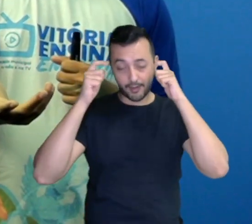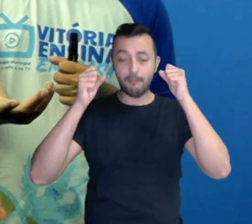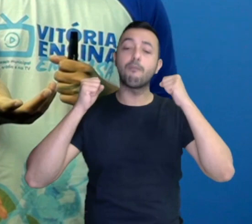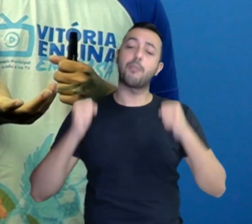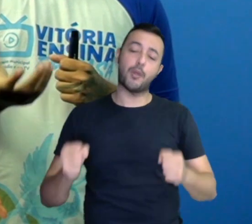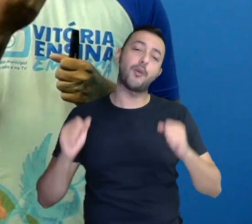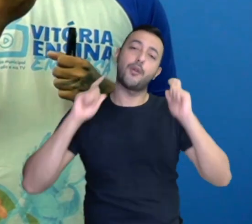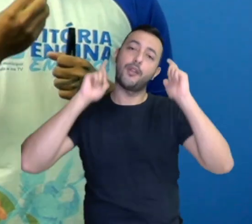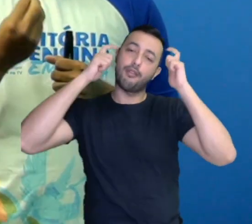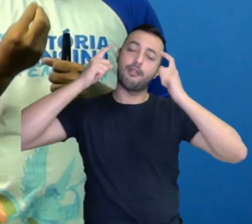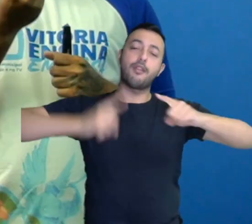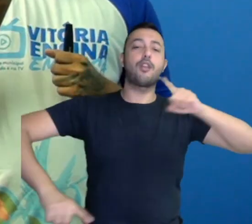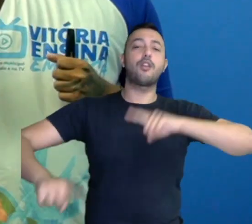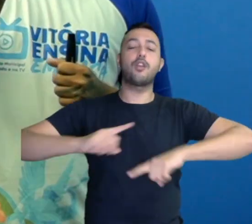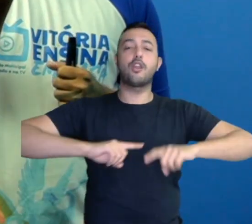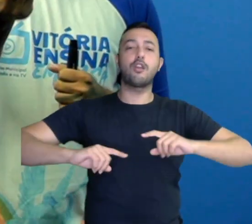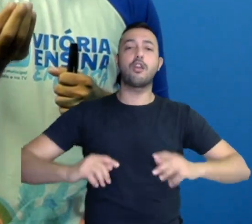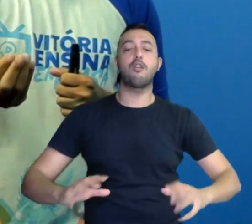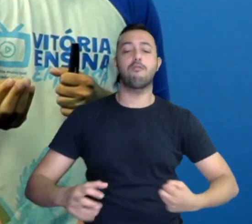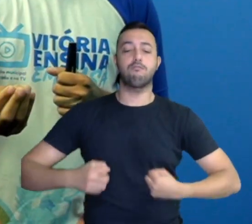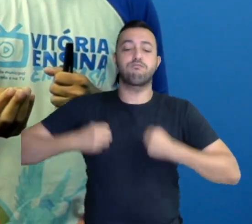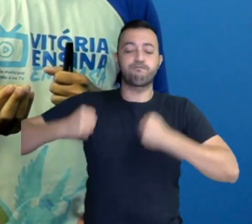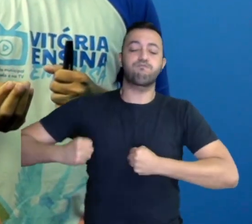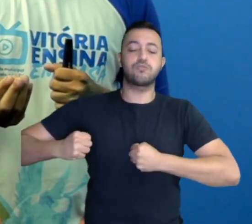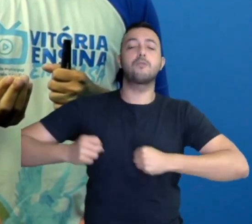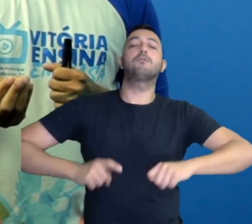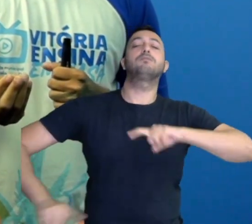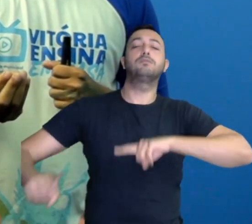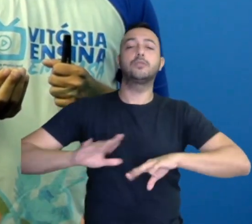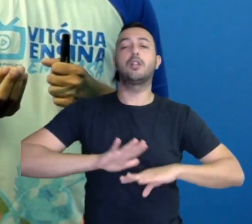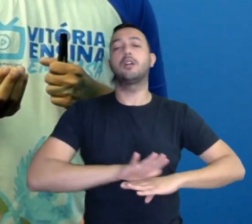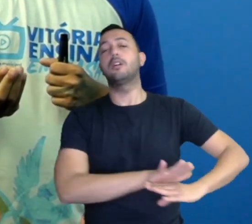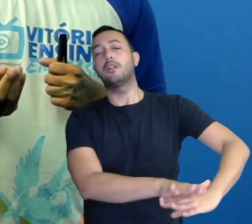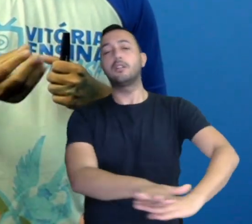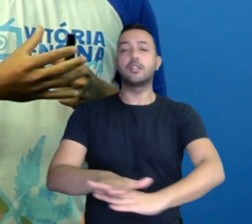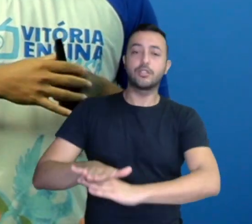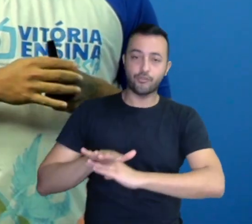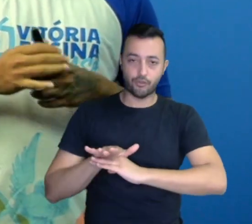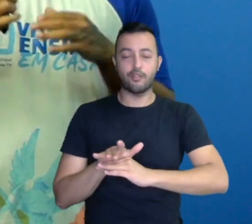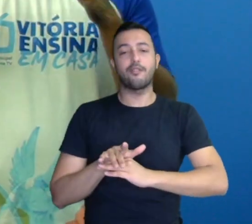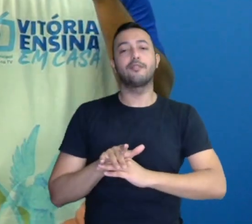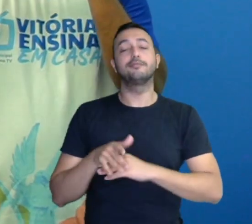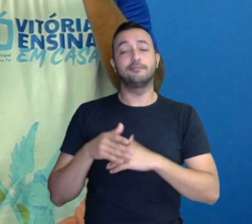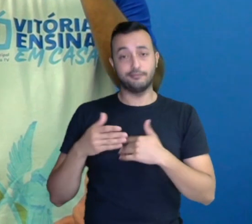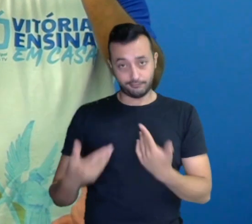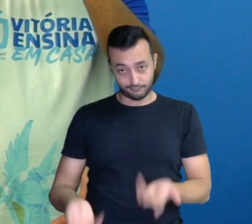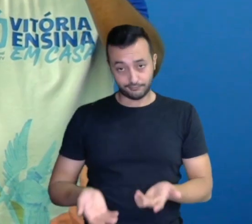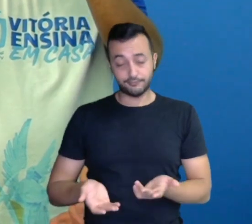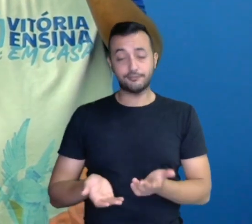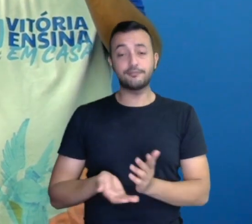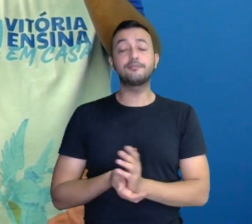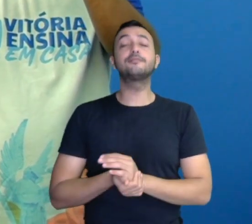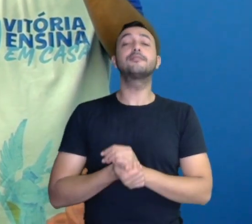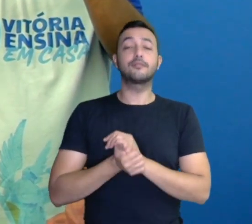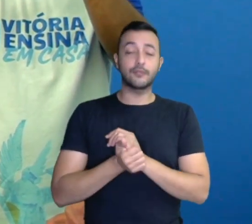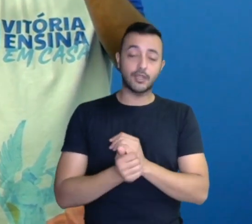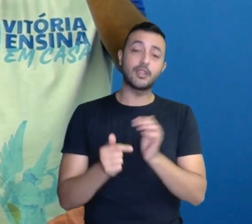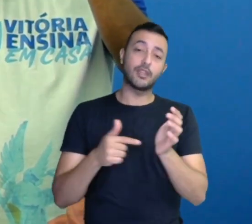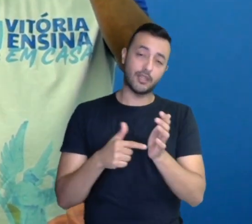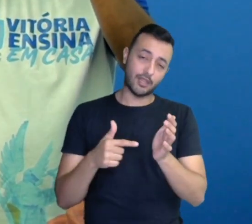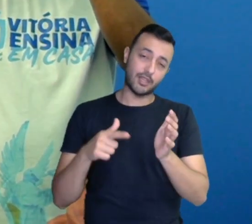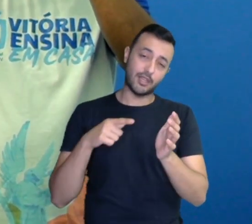naquela região, dele poder ter o domínio sobre aquela região. Tá? Então, existia toda